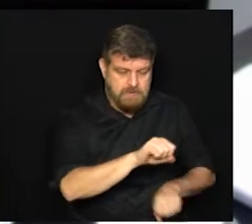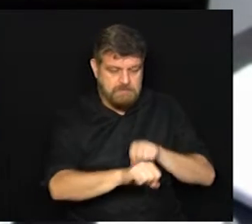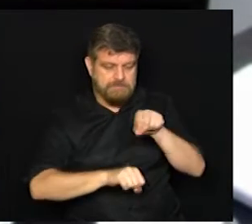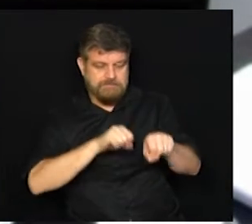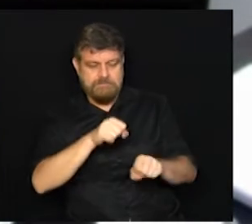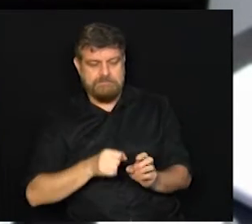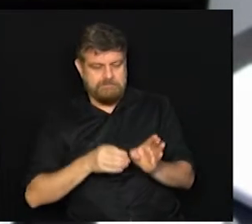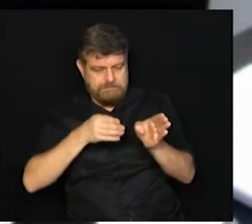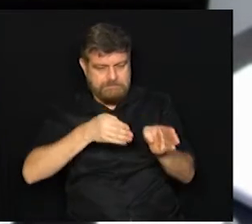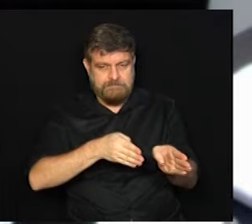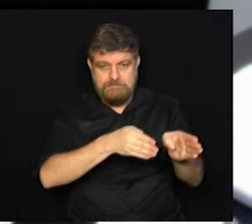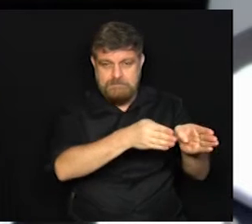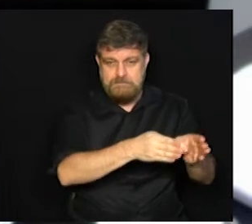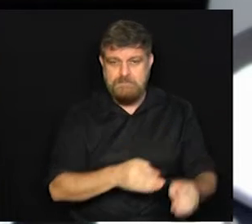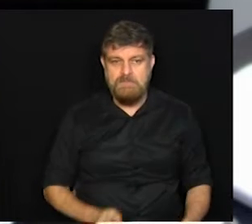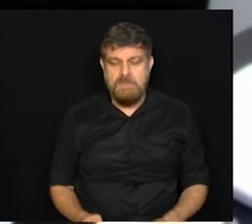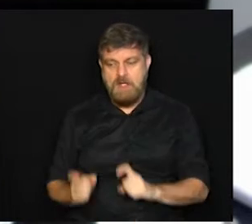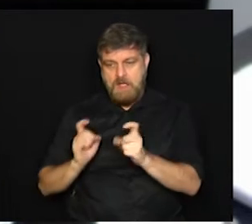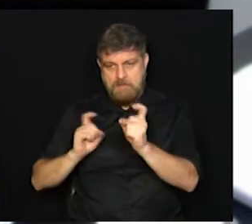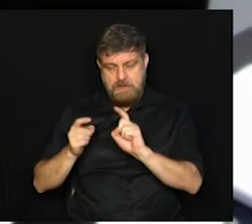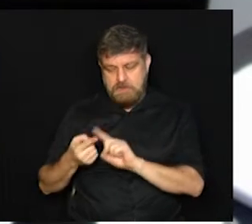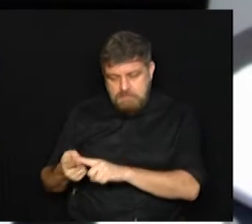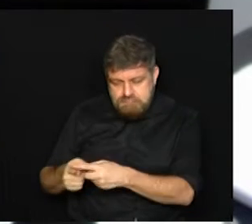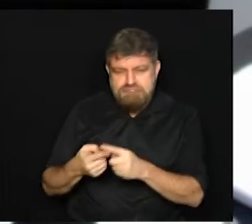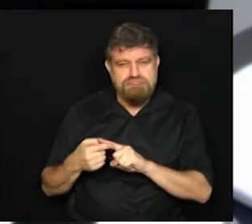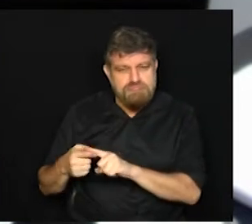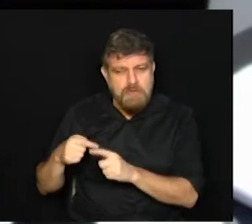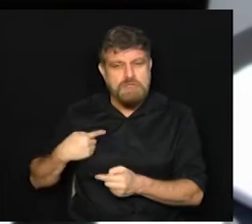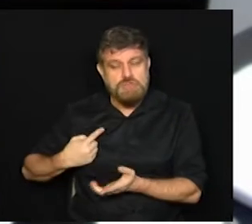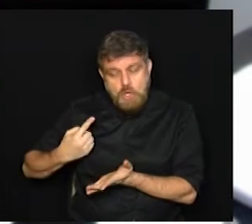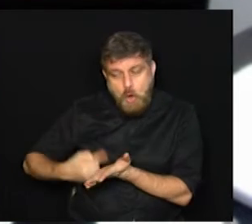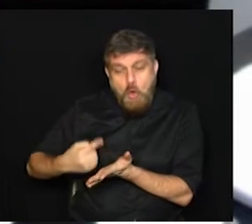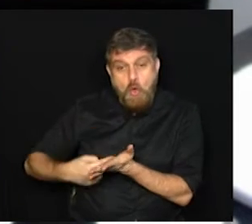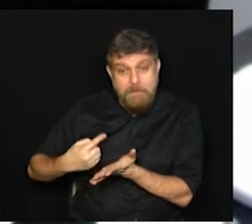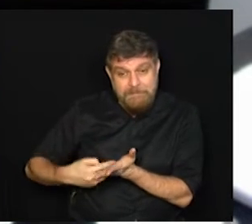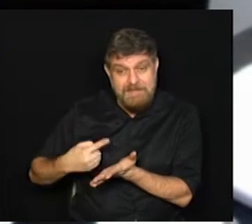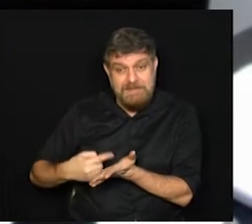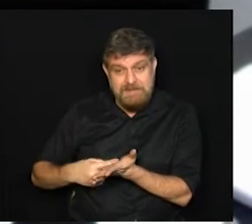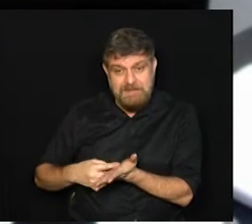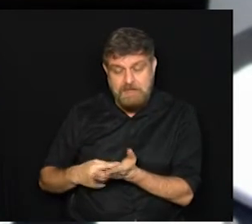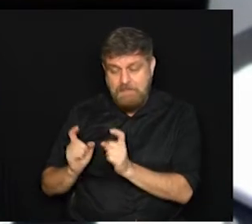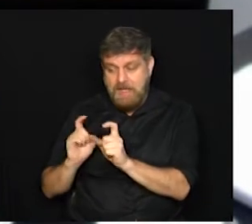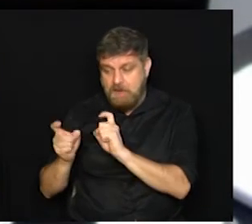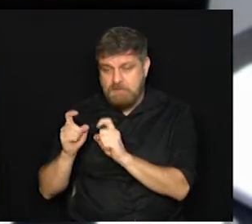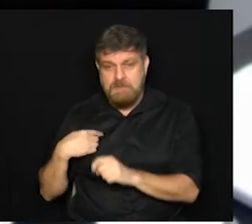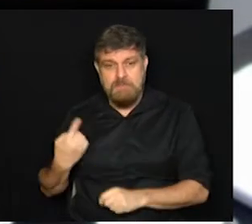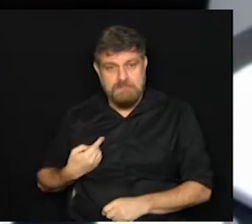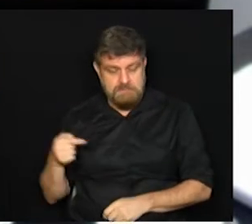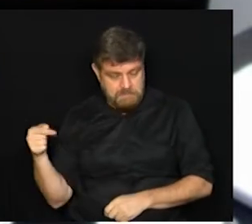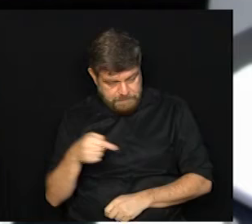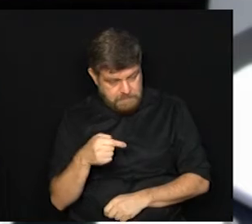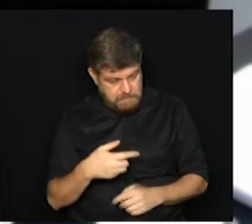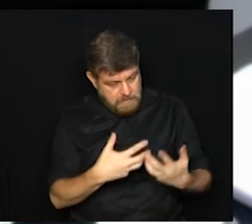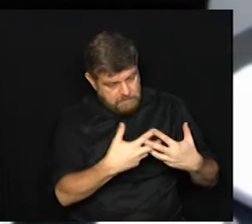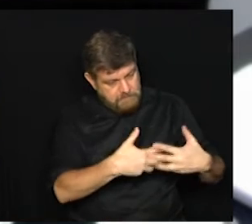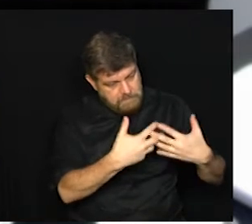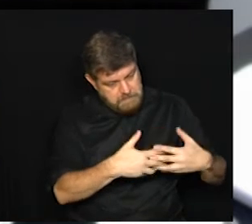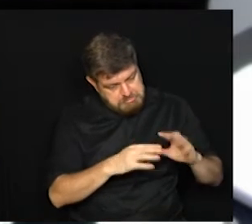que a gente cabe aí uma reunião, eu me coloco à disposição para marcar essa reunião para a gente tentar viabilizar isso aí.